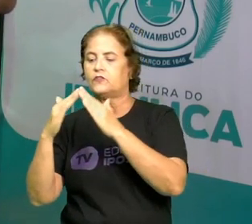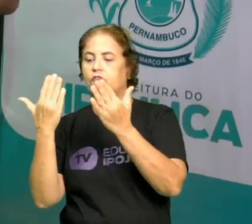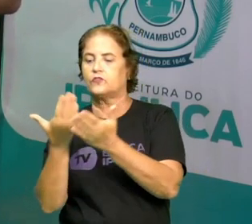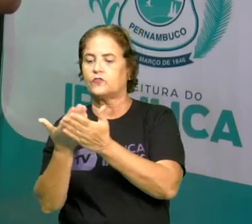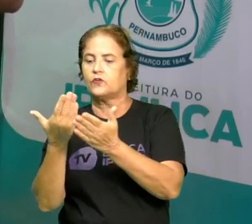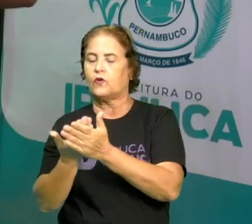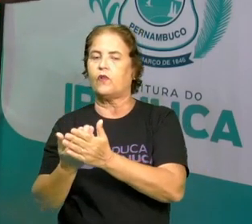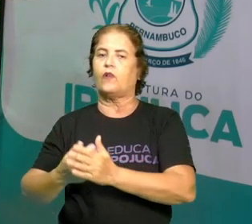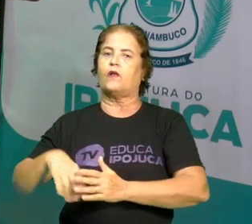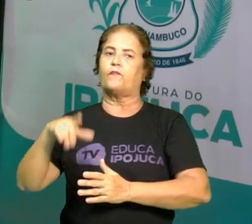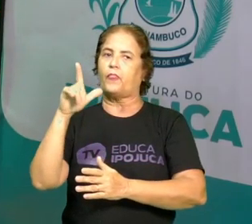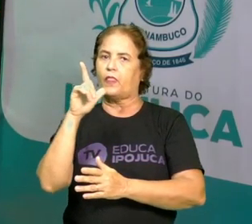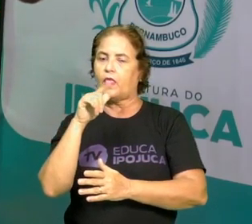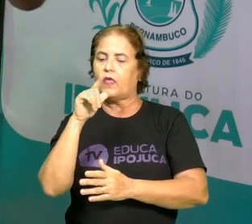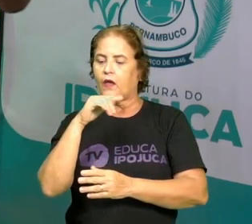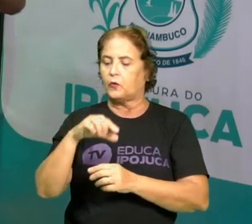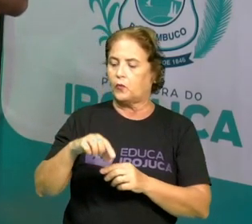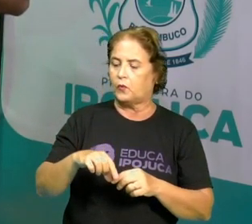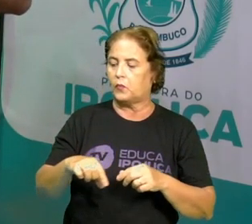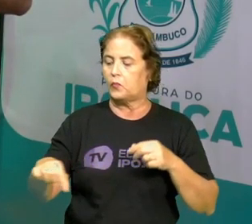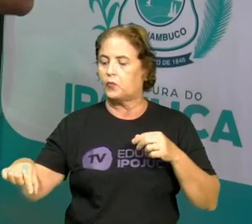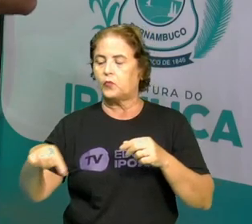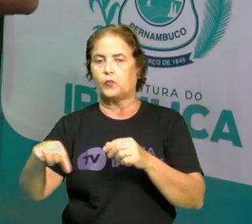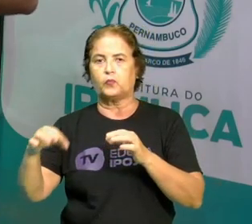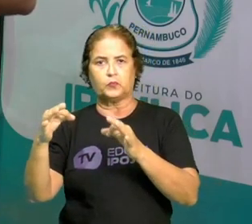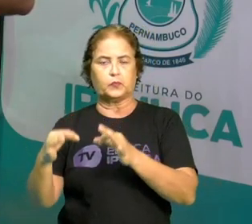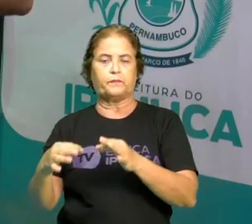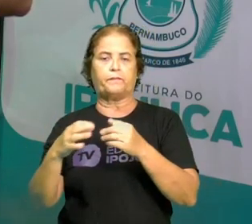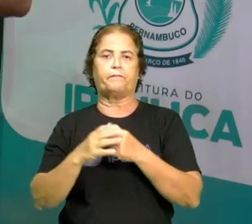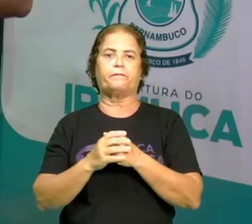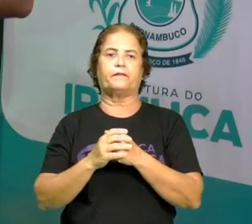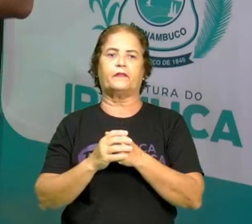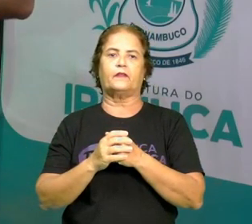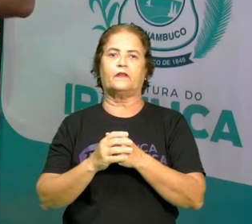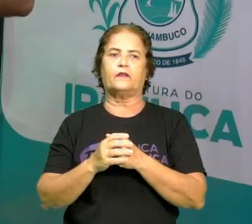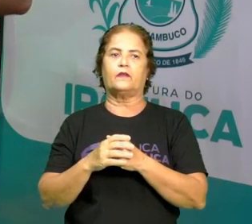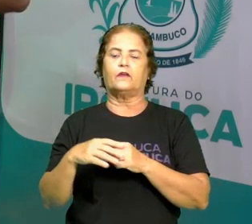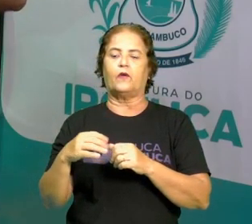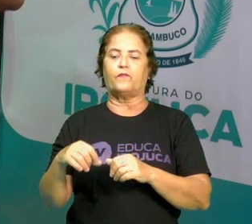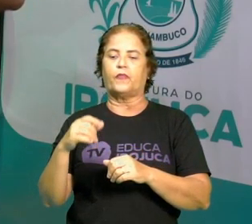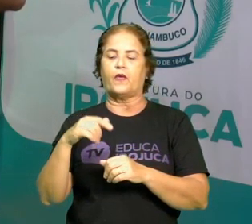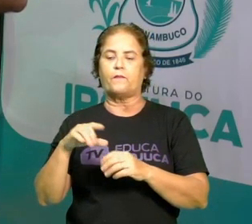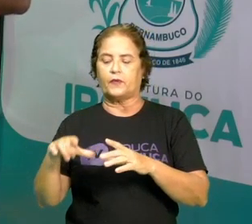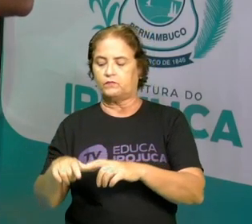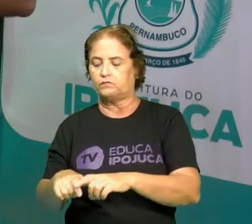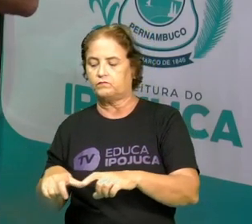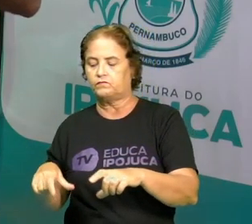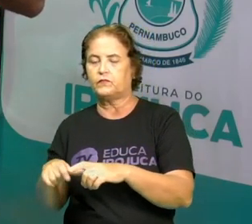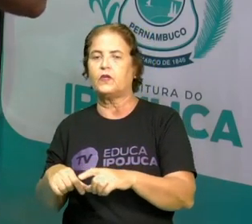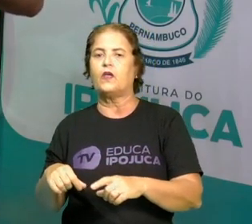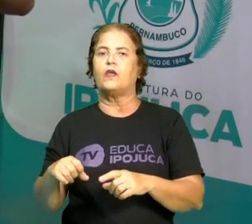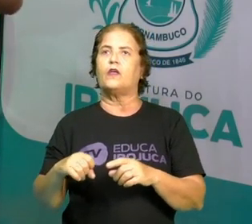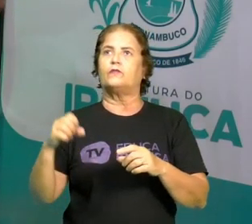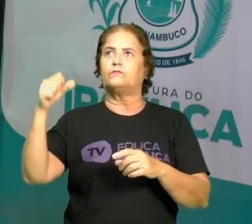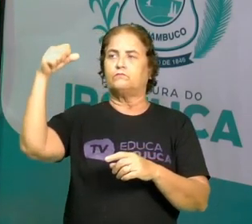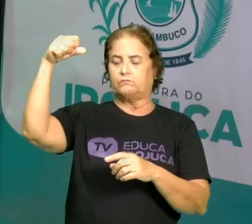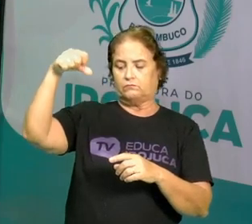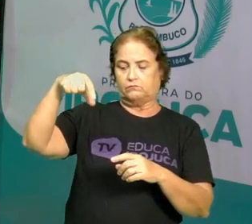água, porque é muito, né, as redes de água, sistema de esgoto, iluminação pública, dentre